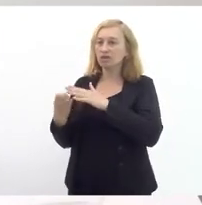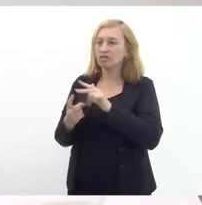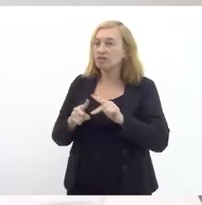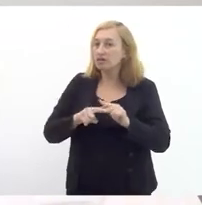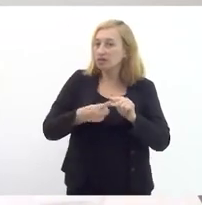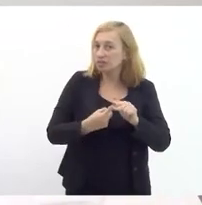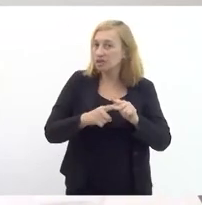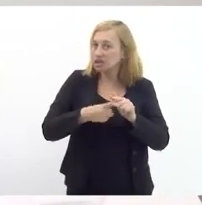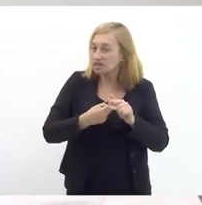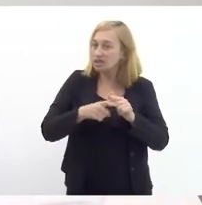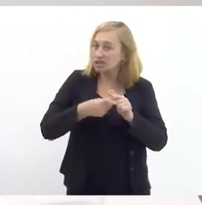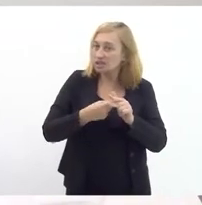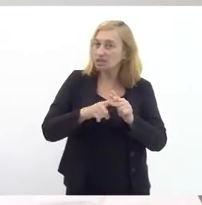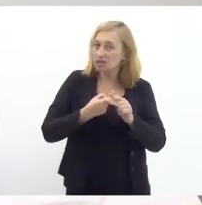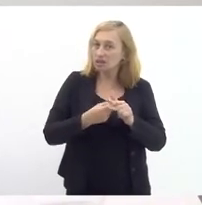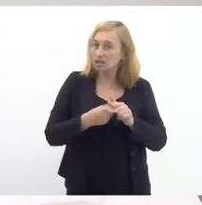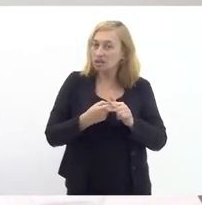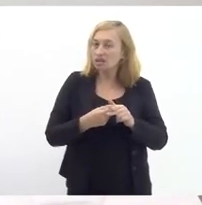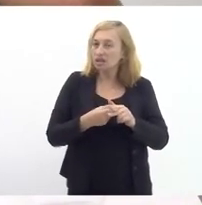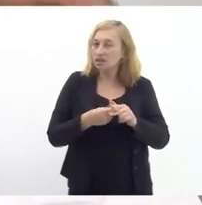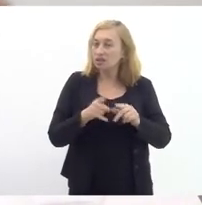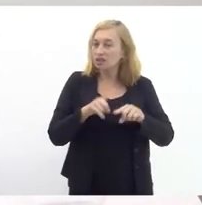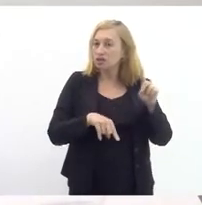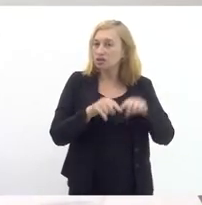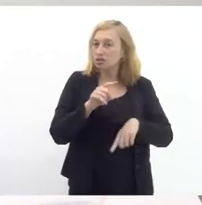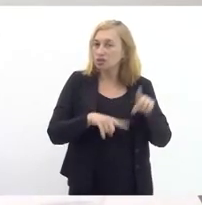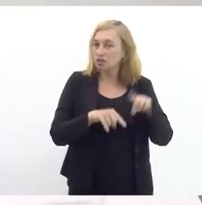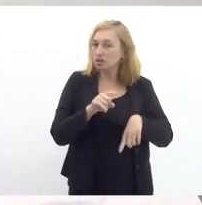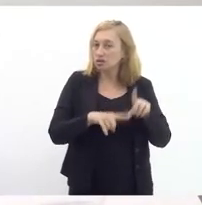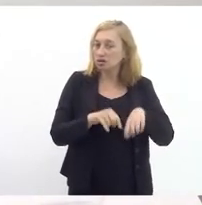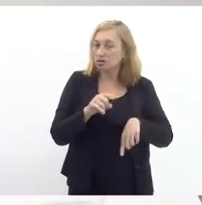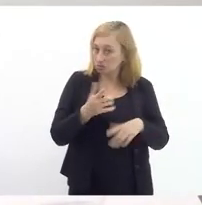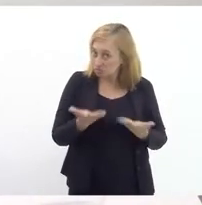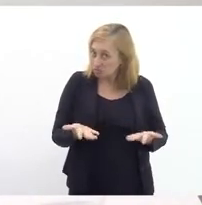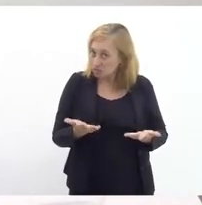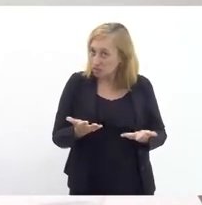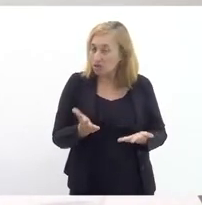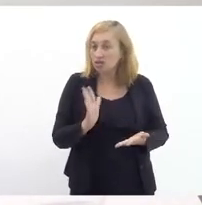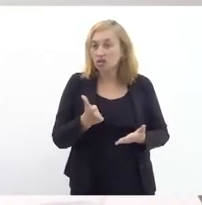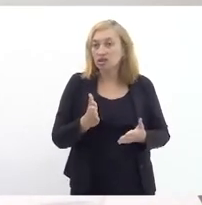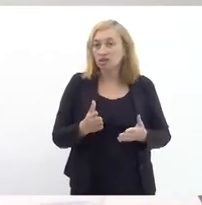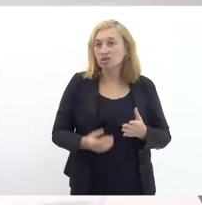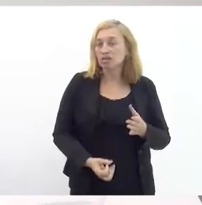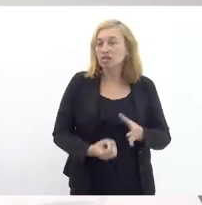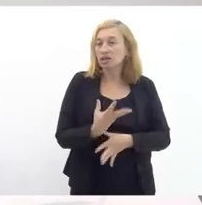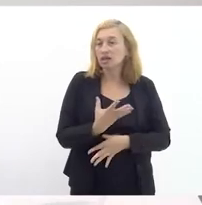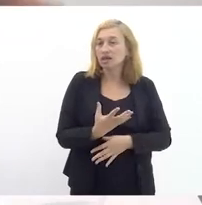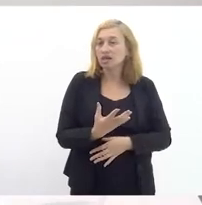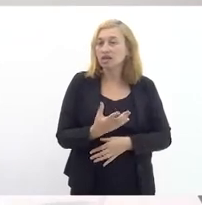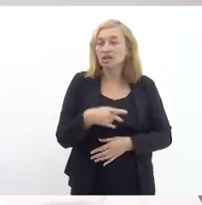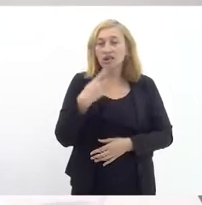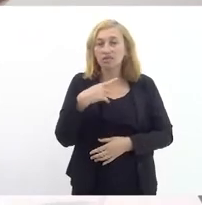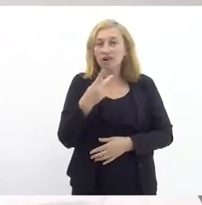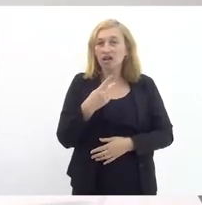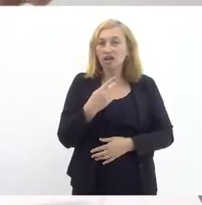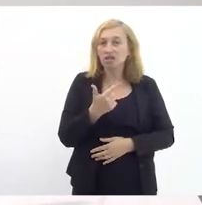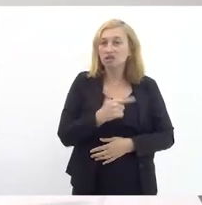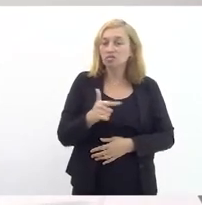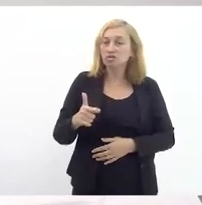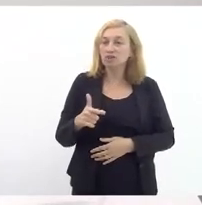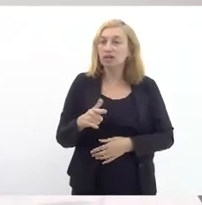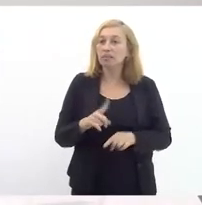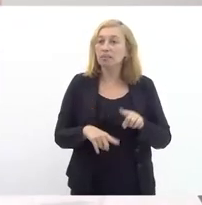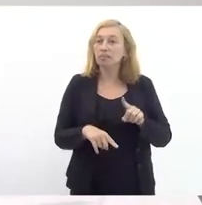manutenção desses equipamentos, das que já estão instaladas, e que fala que não tem